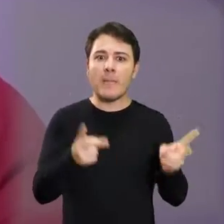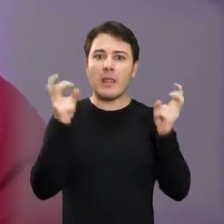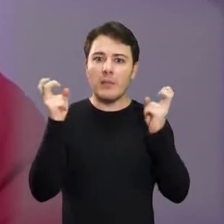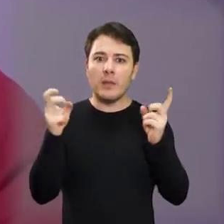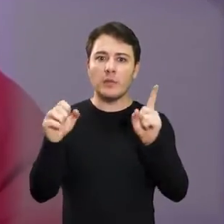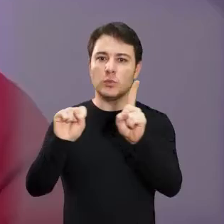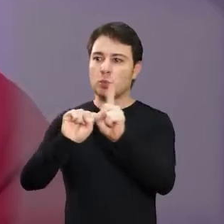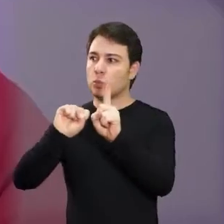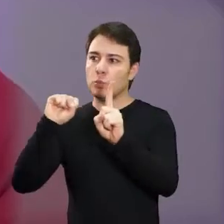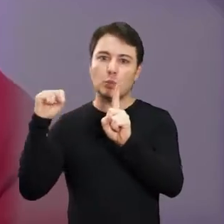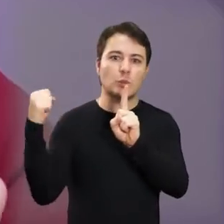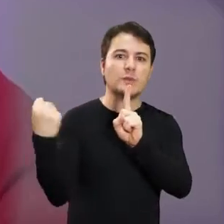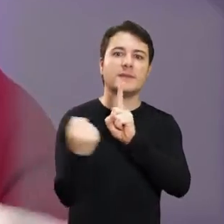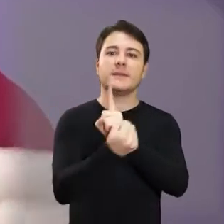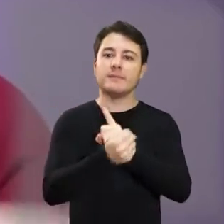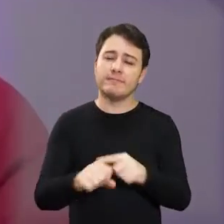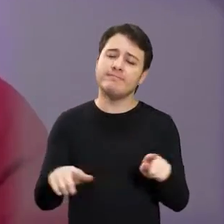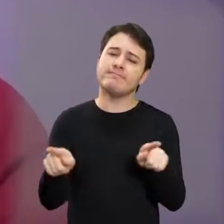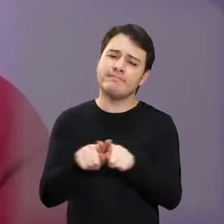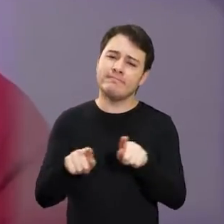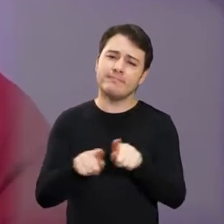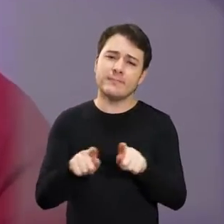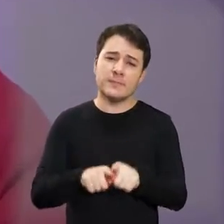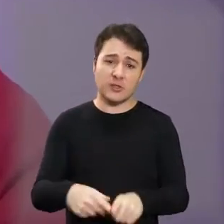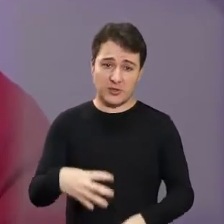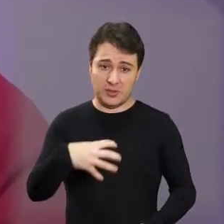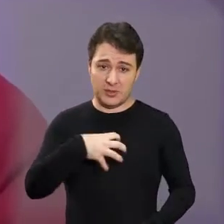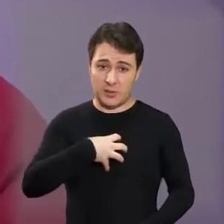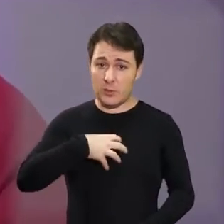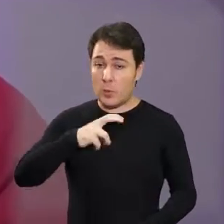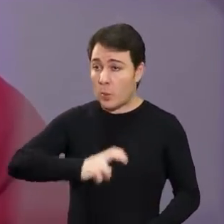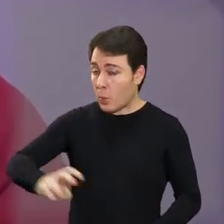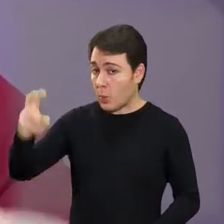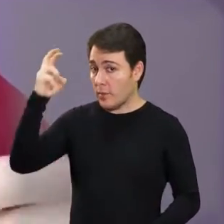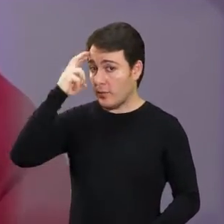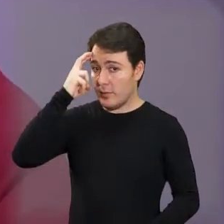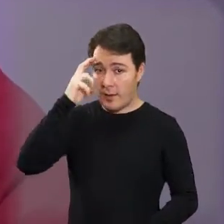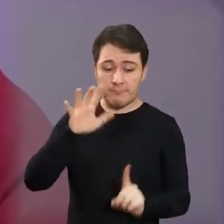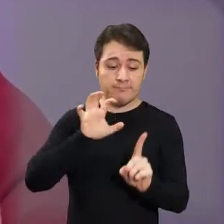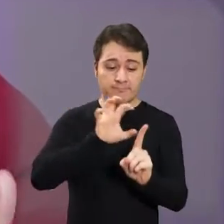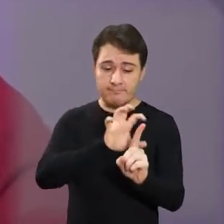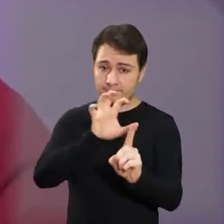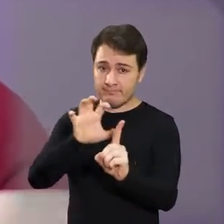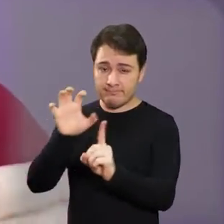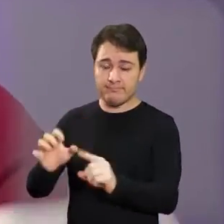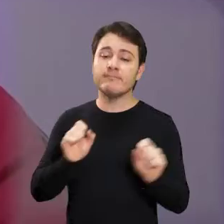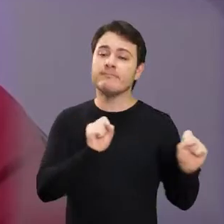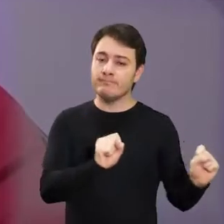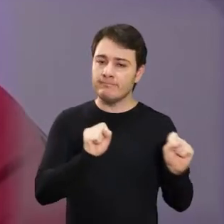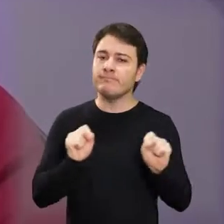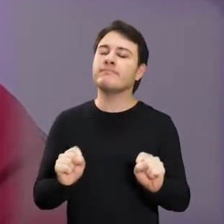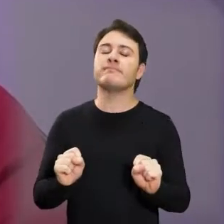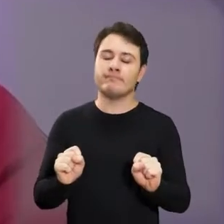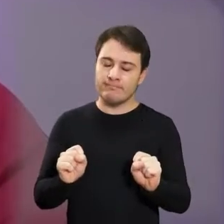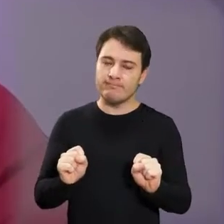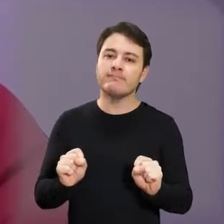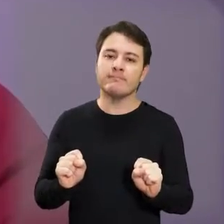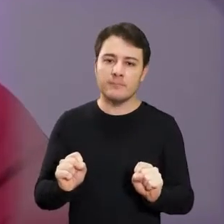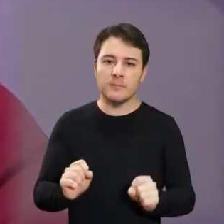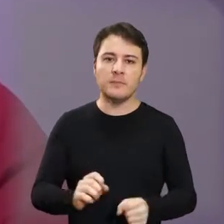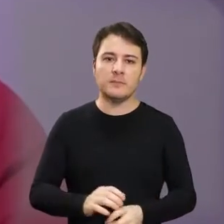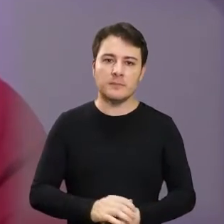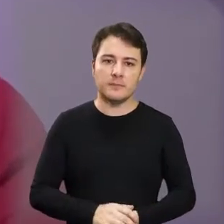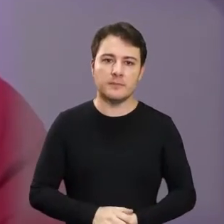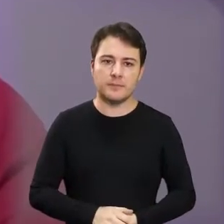tudo. Porém, algo que também é observado por alguns pesquisadores é a influência cultural e, consequentemente, social que pode